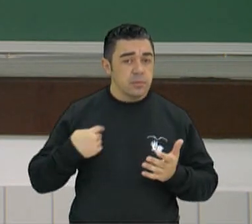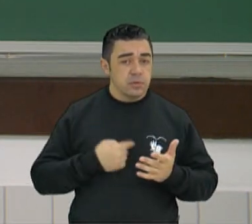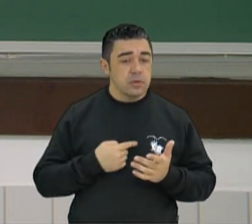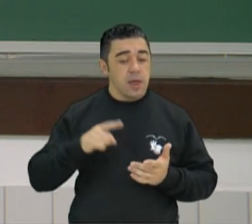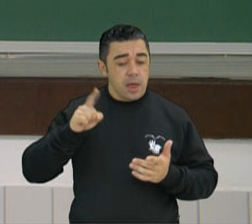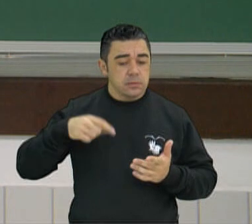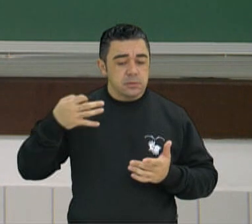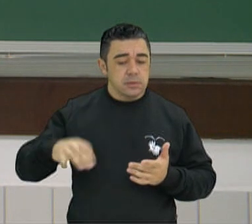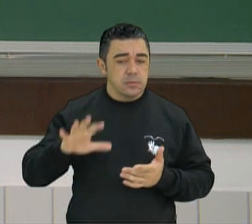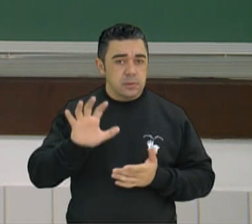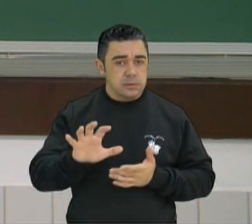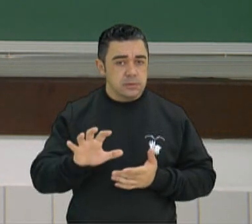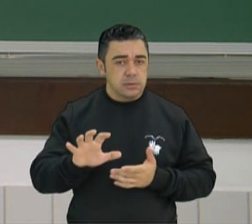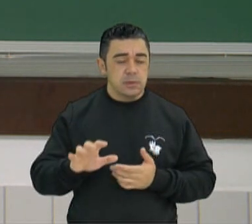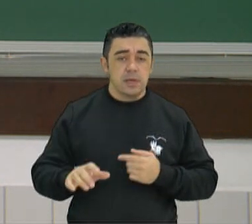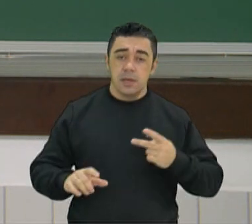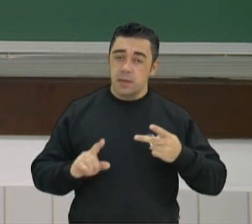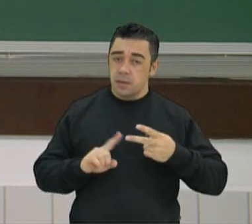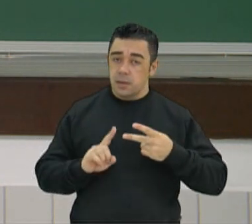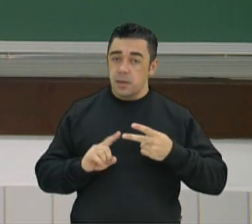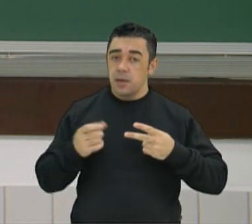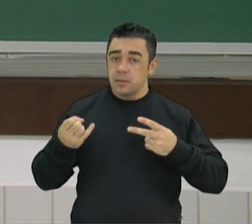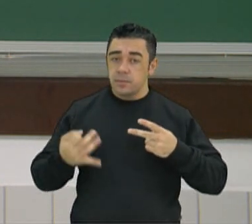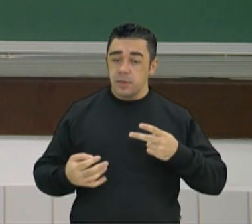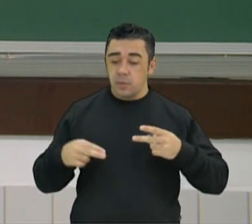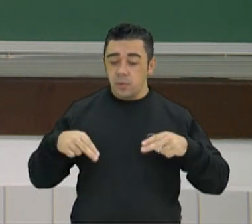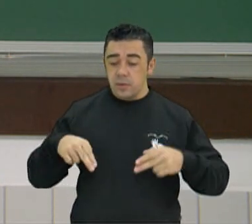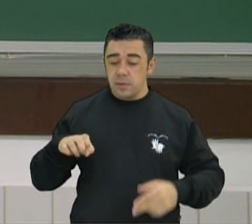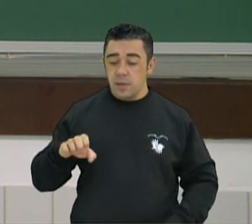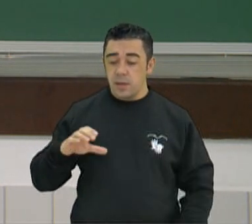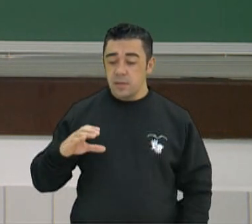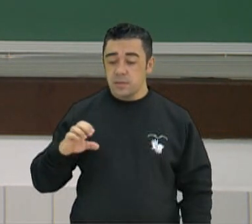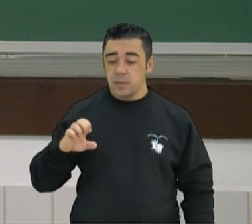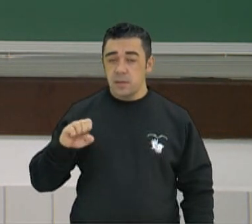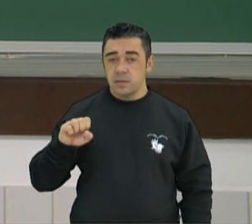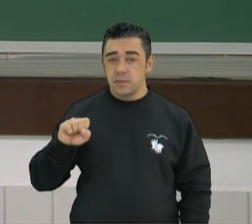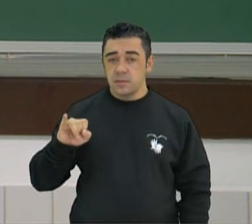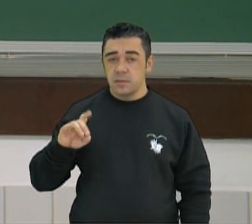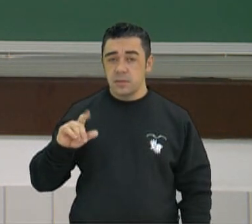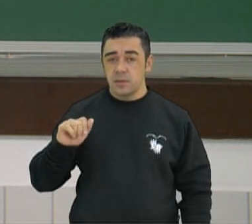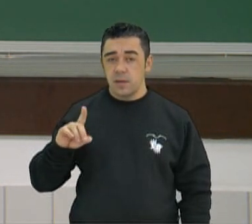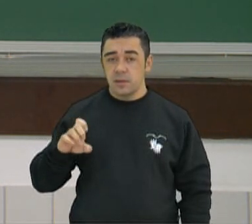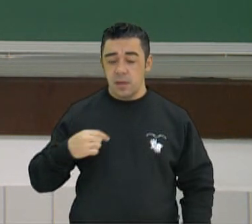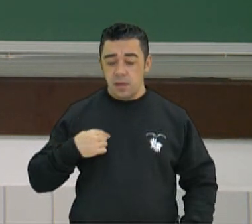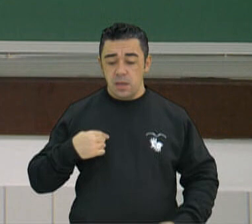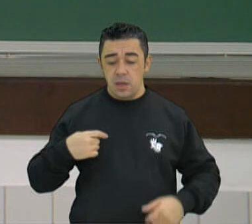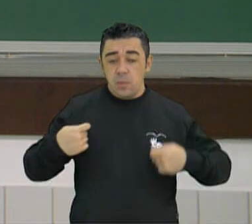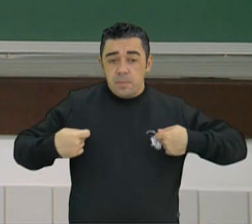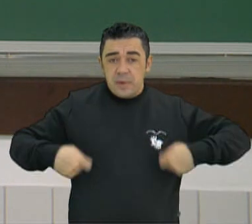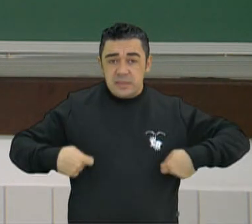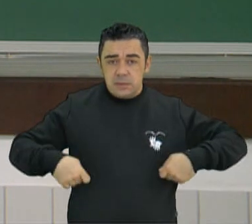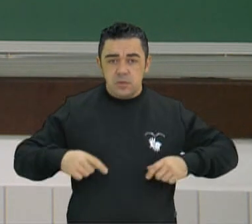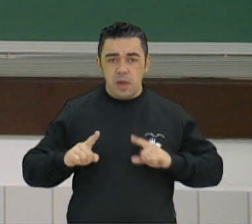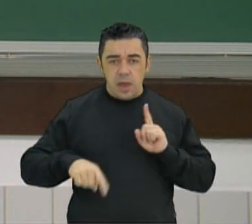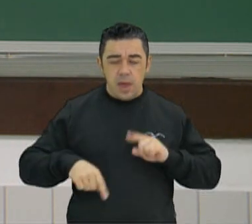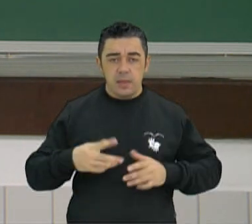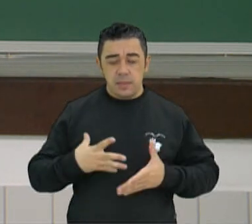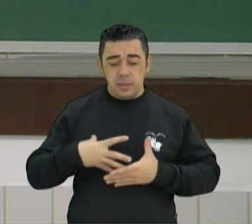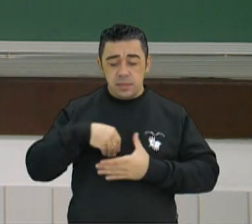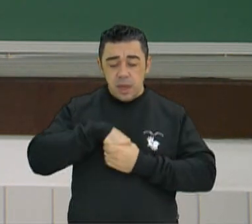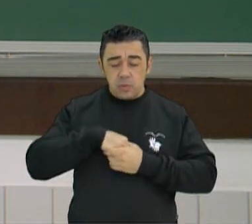Quando eu falo sobre necessidade, é algo que que faz parte da natureza do ser humano.